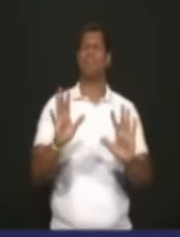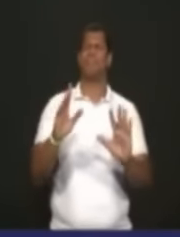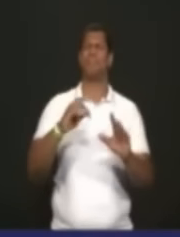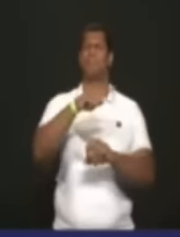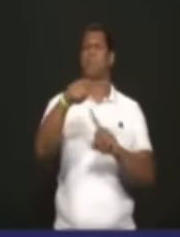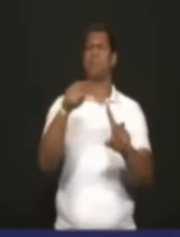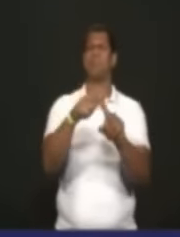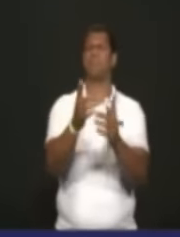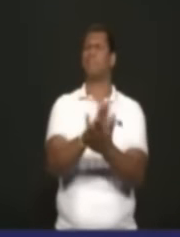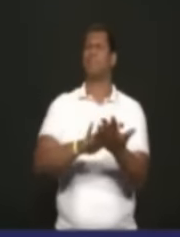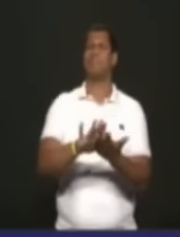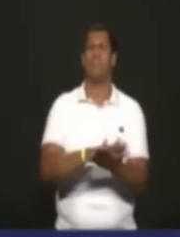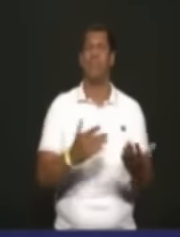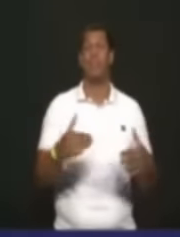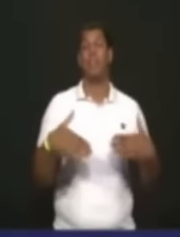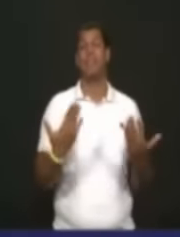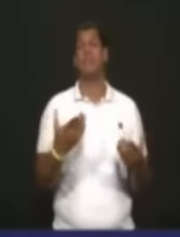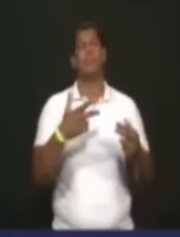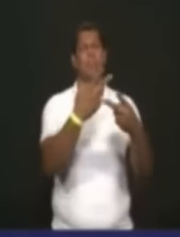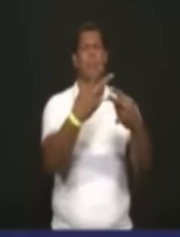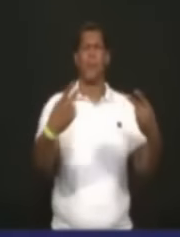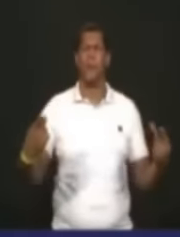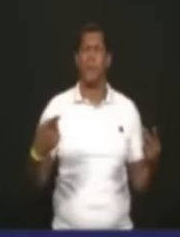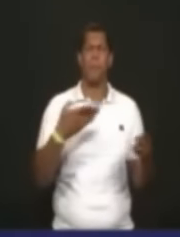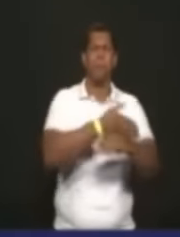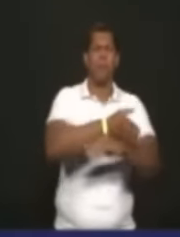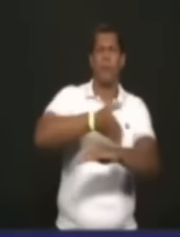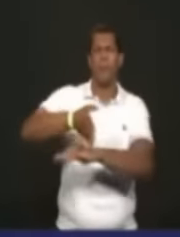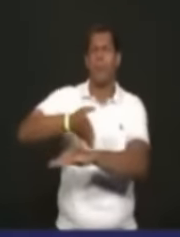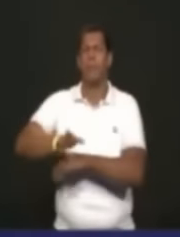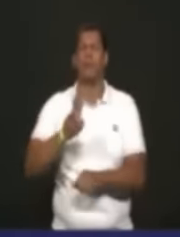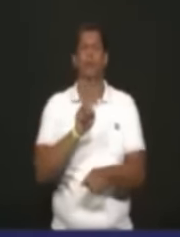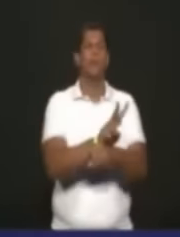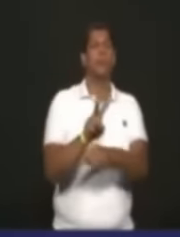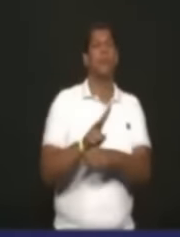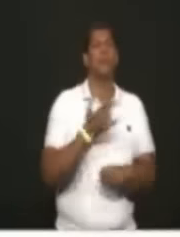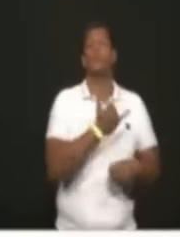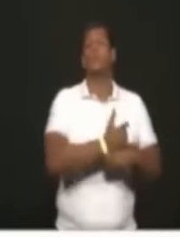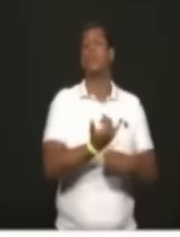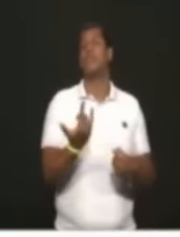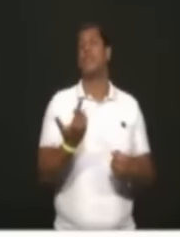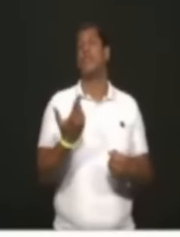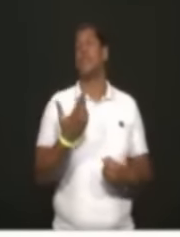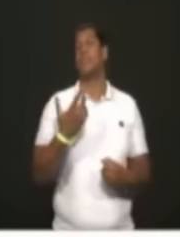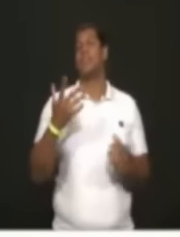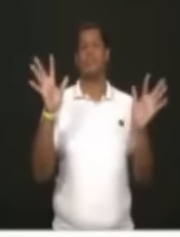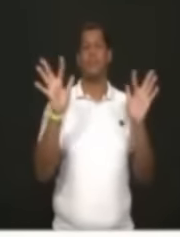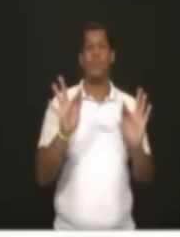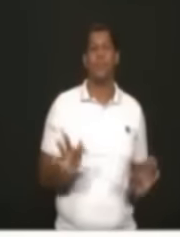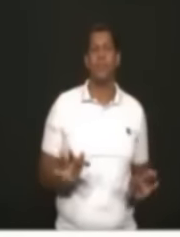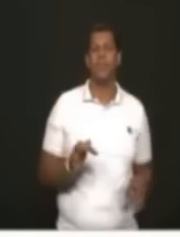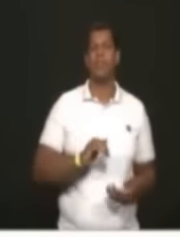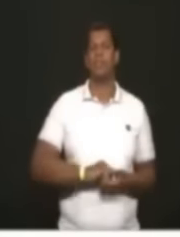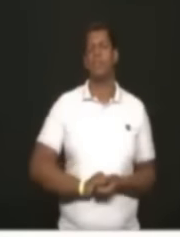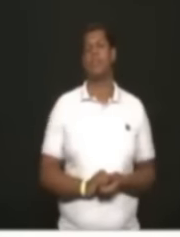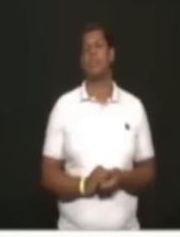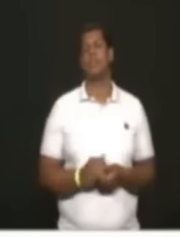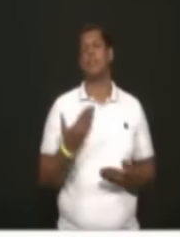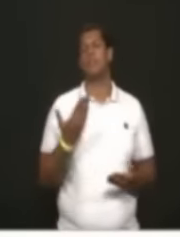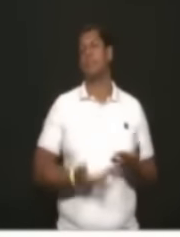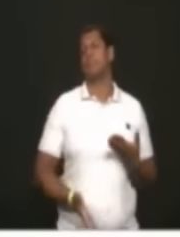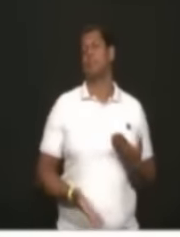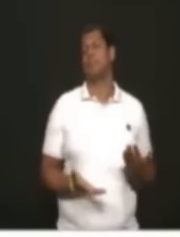gente tem tanta coisa para trabalhar, para cuidar da nossa cidade. É, fiquei tão feliz que você pôde participar aqui. Acabou seu tempo. Lamentar.